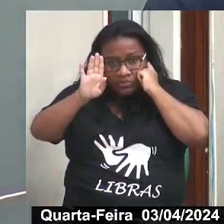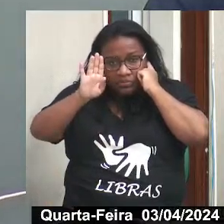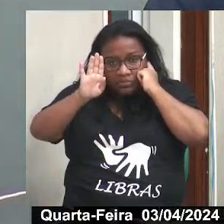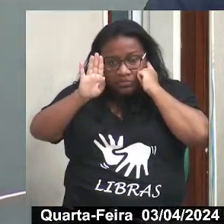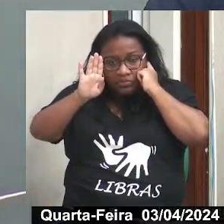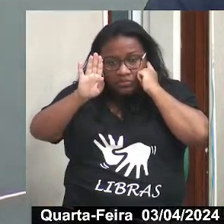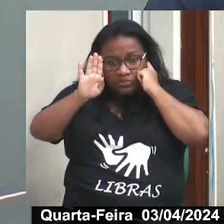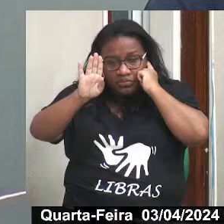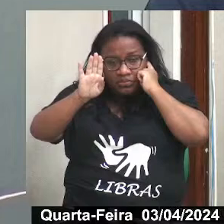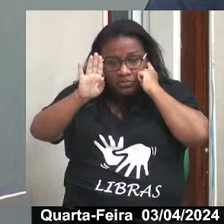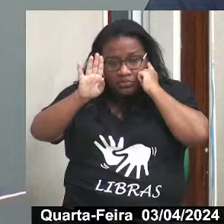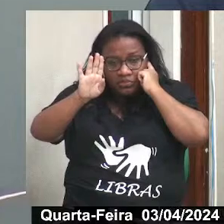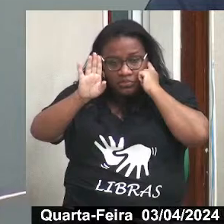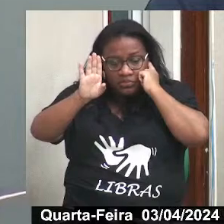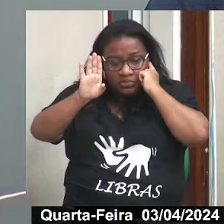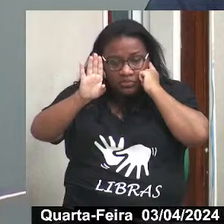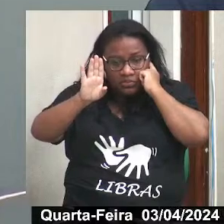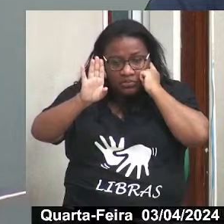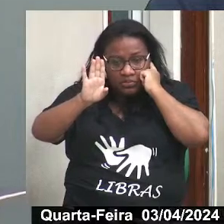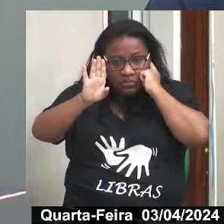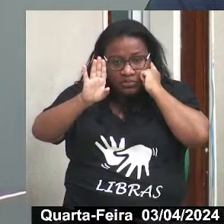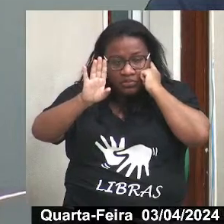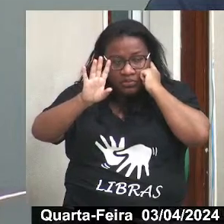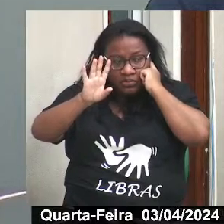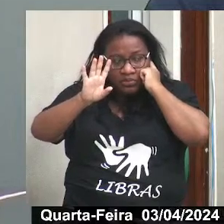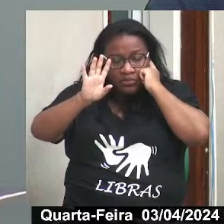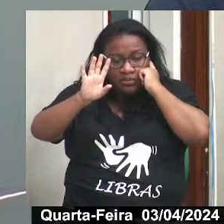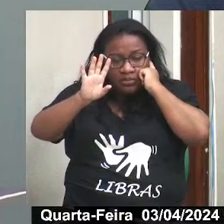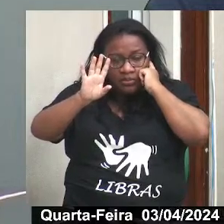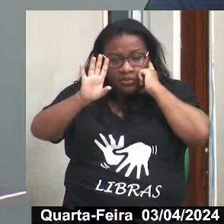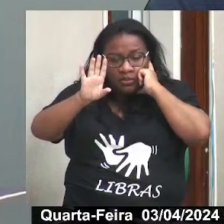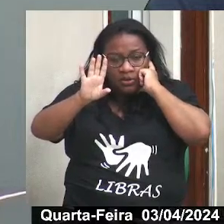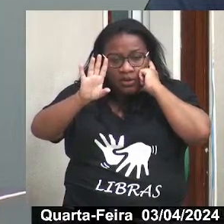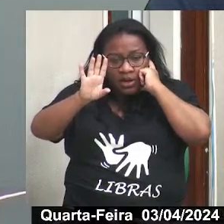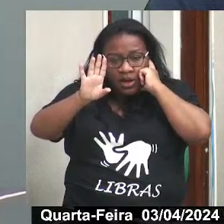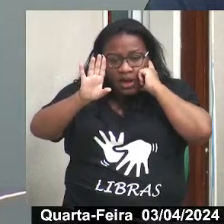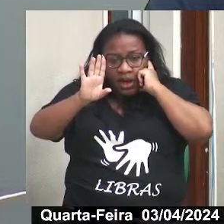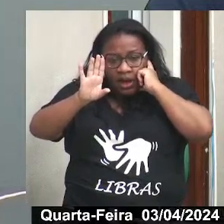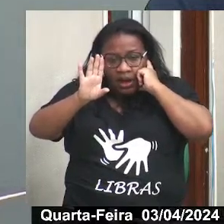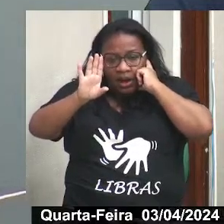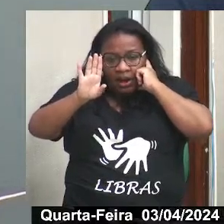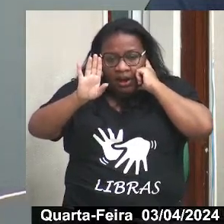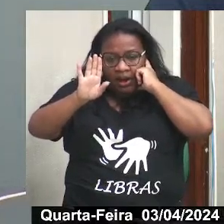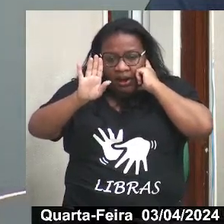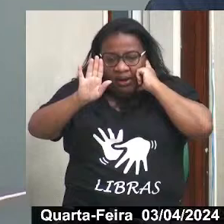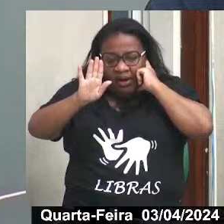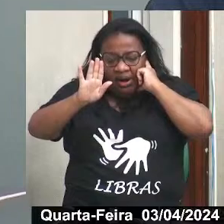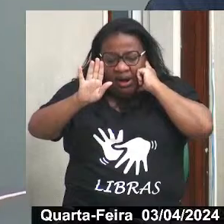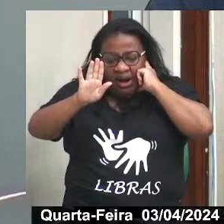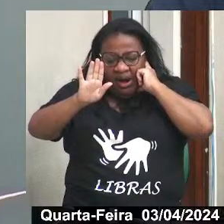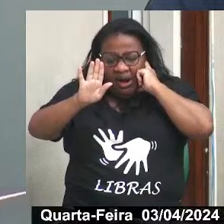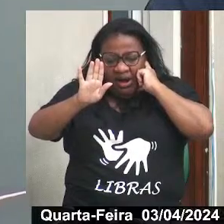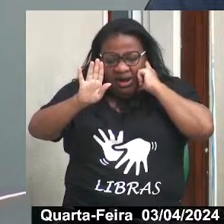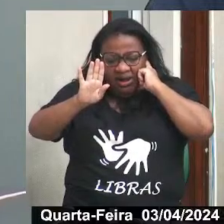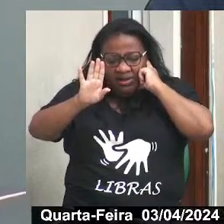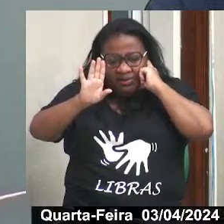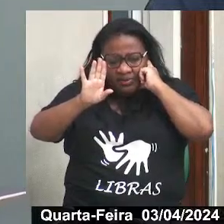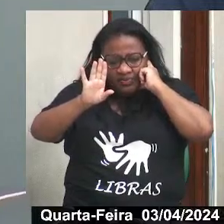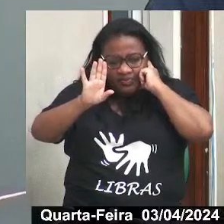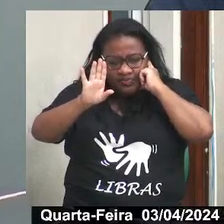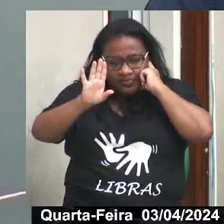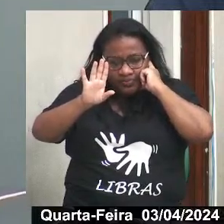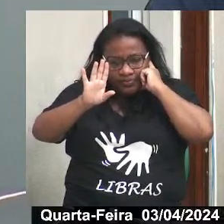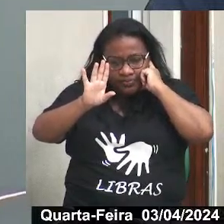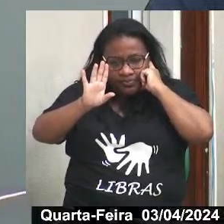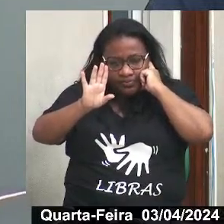Conceição, Flávio Pereira Lima, Ricardo Almeida dos Santos, Gilberto Oliveira da Silva e Adalto Batista da Silva. Em votação, aprovado com 14